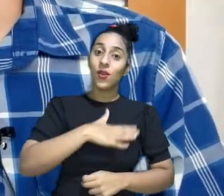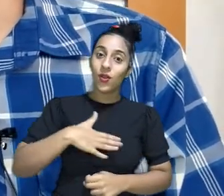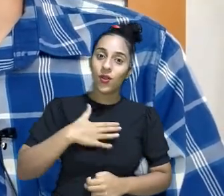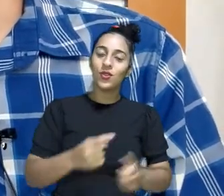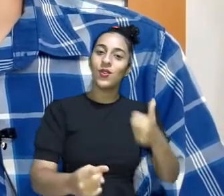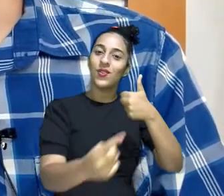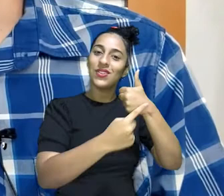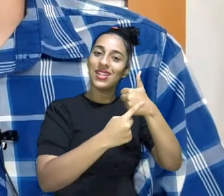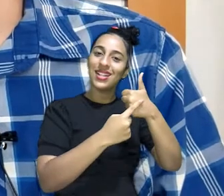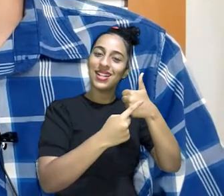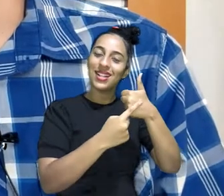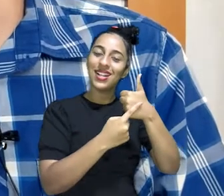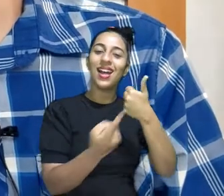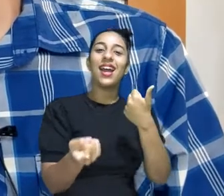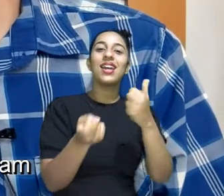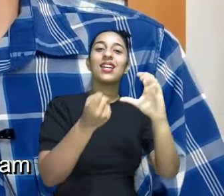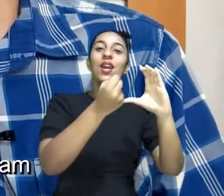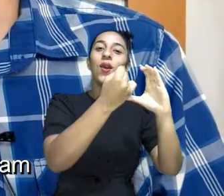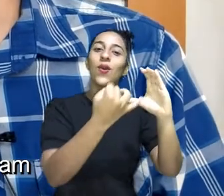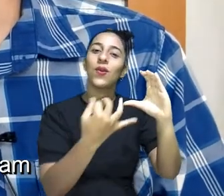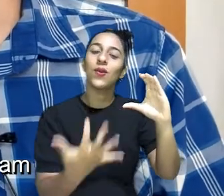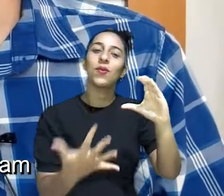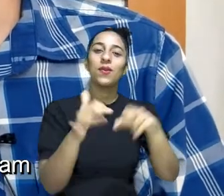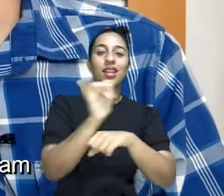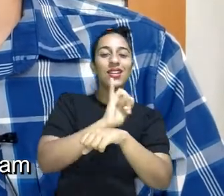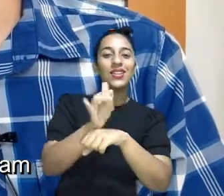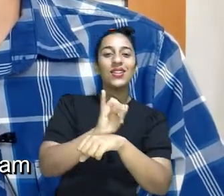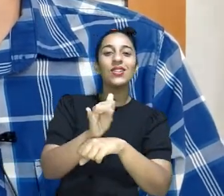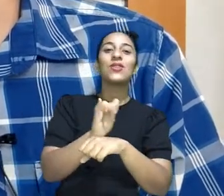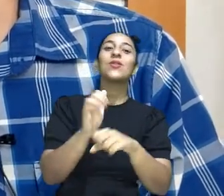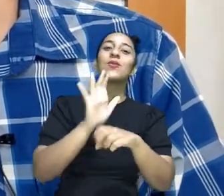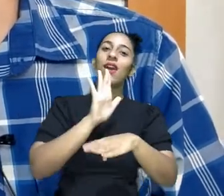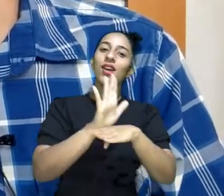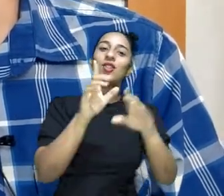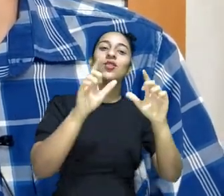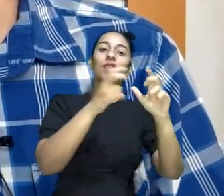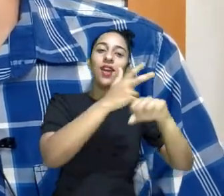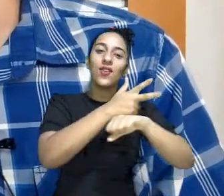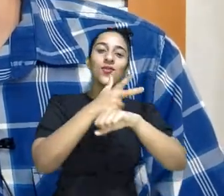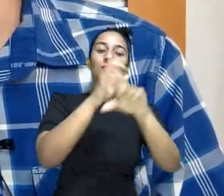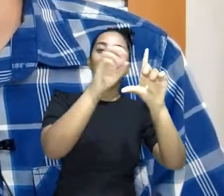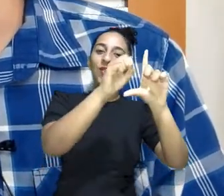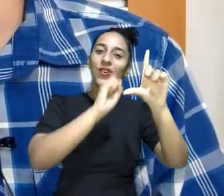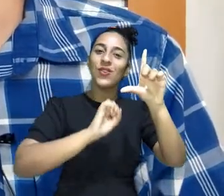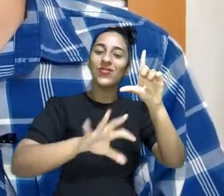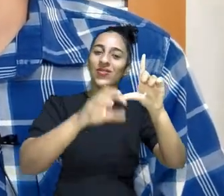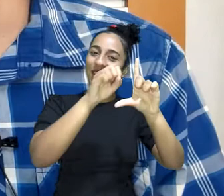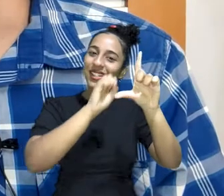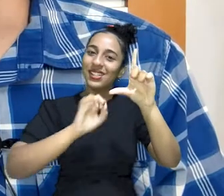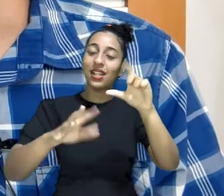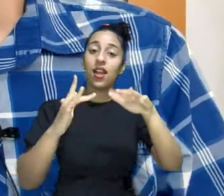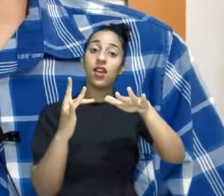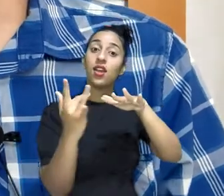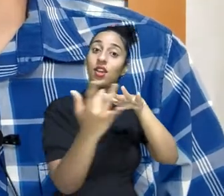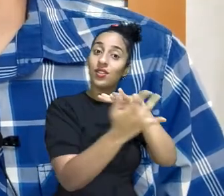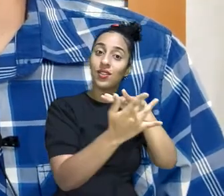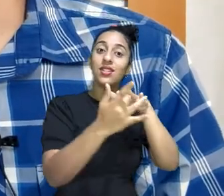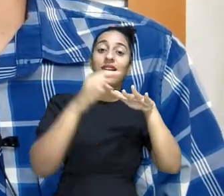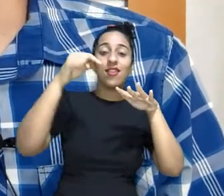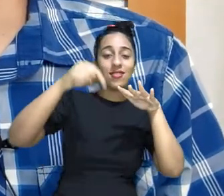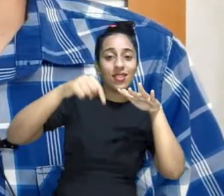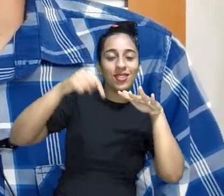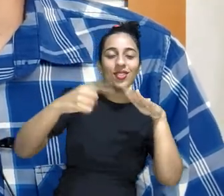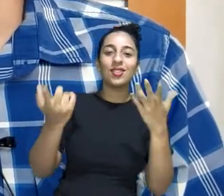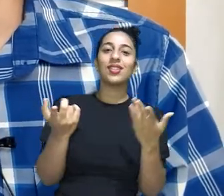tenham gostado, deem um like, se inscrevam no canal, comentem aqui embaixo o que vocês acharam e ajudem a compartilhar esse vídeo nas redes sociais com seus amigos. As nossas